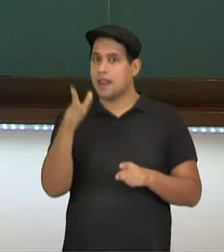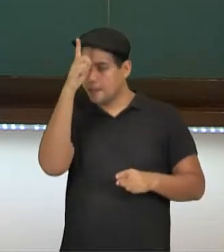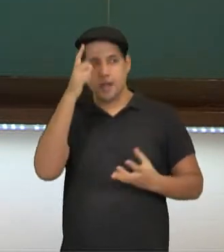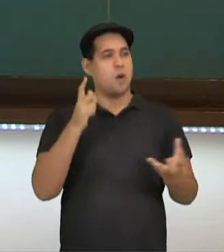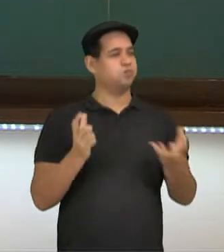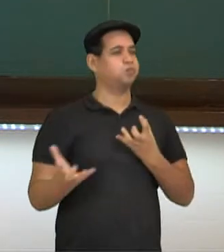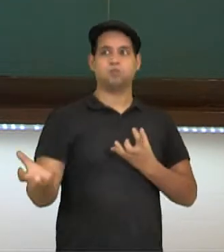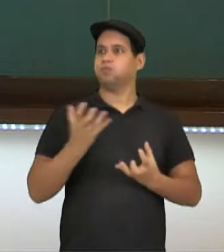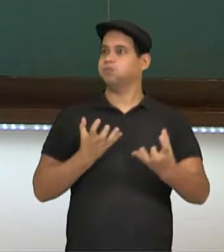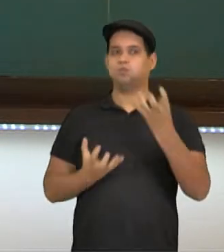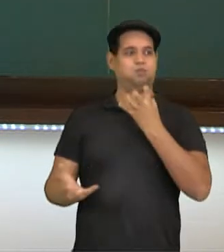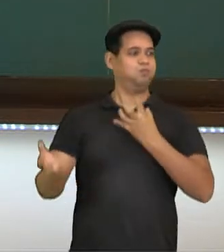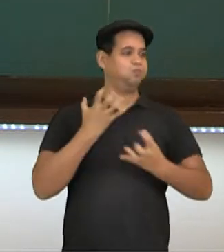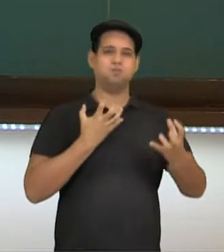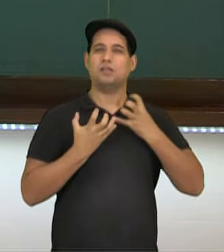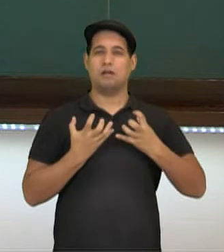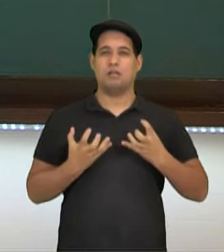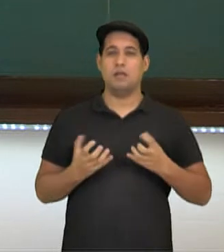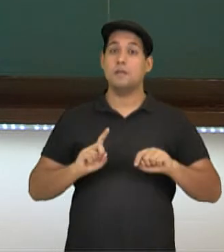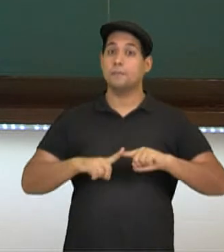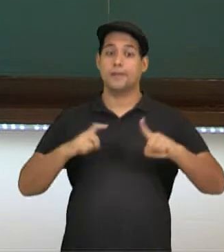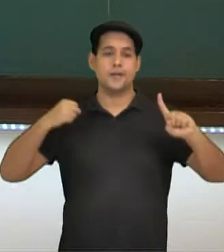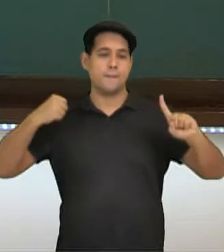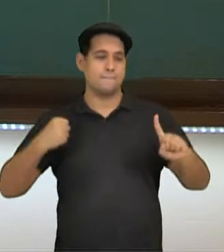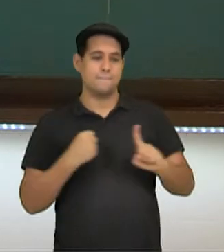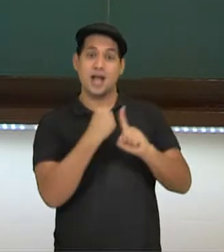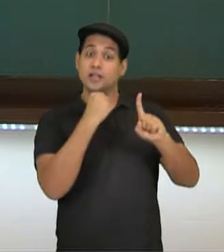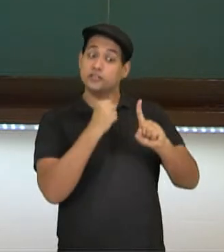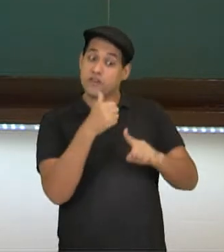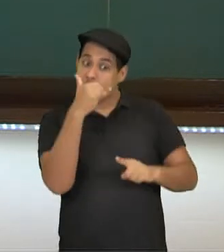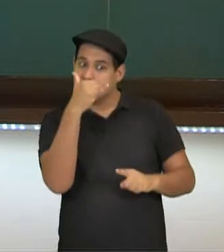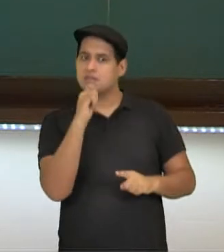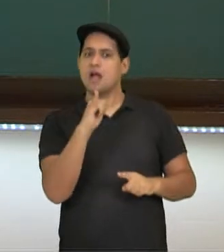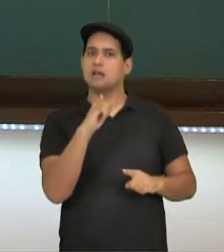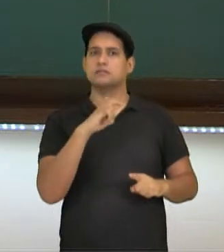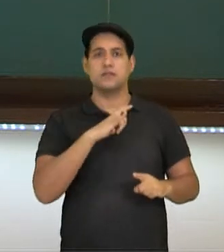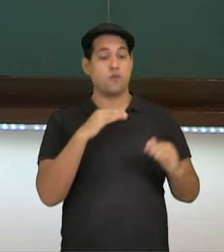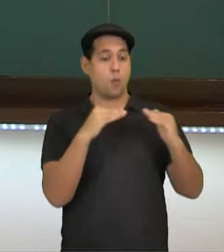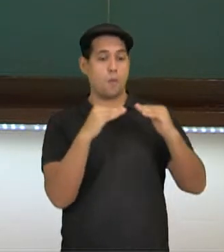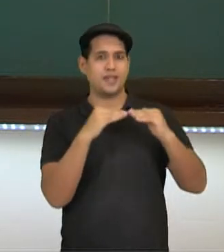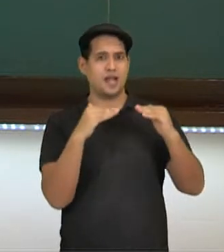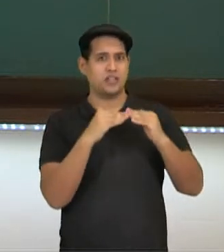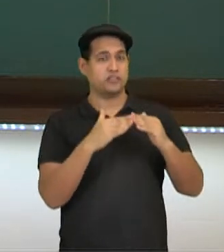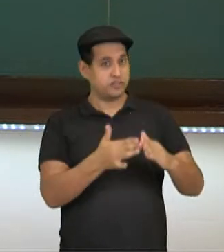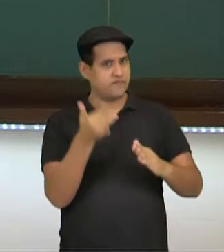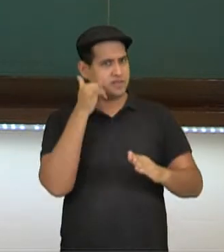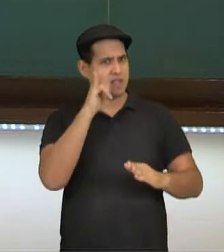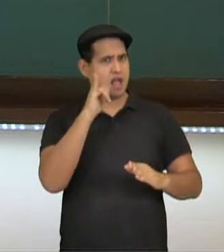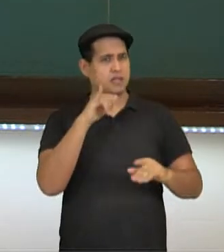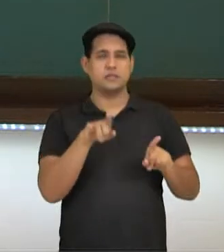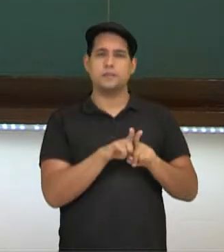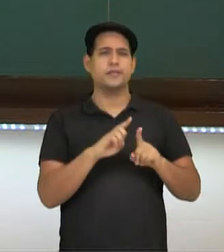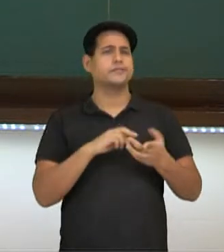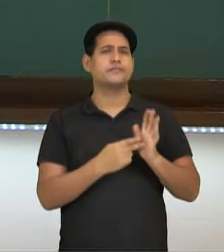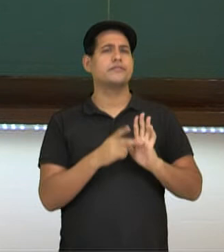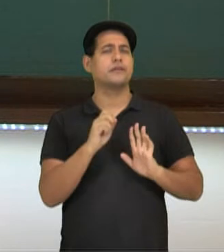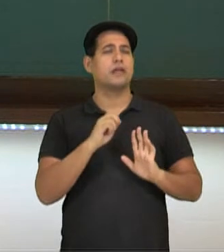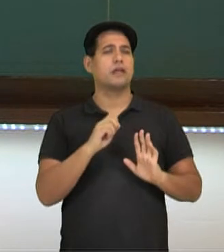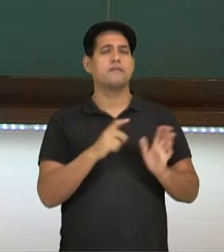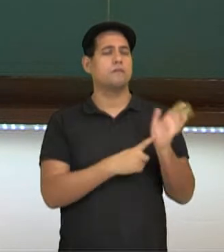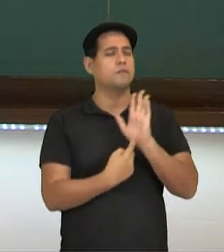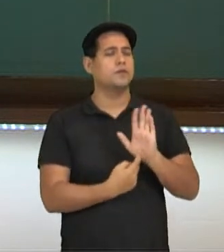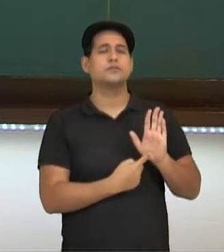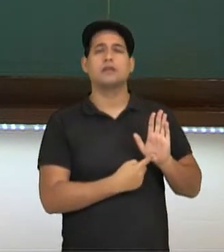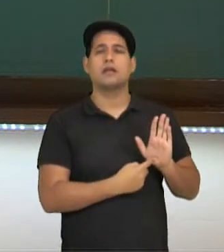mais, sempre queria mais. E o pacto de não agressão entre a União Soviética e a Alemanha nazista vai